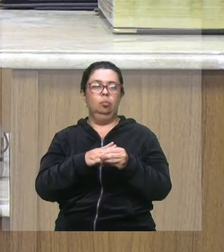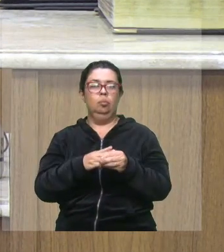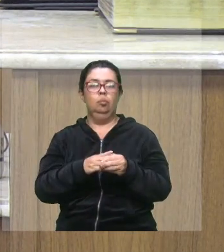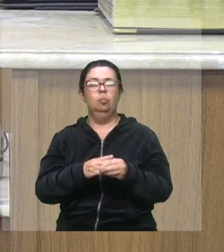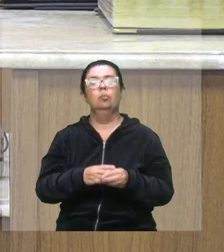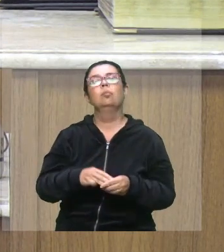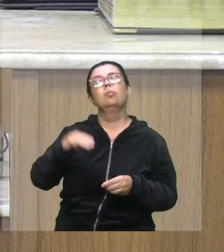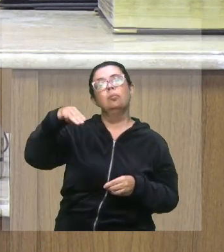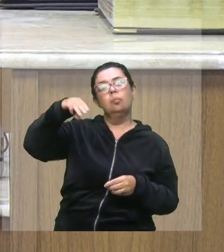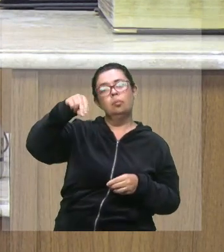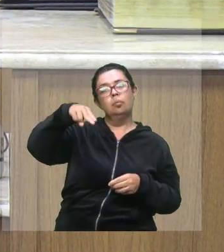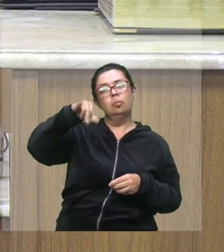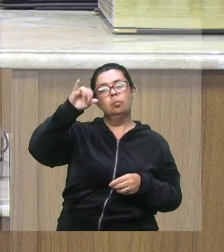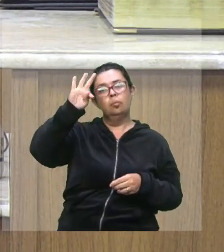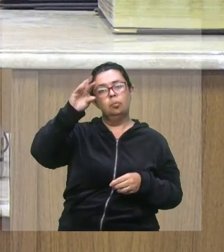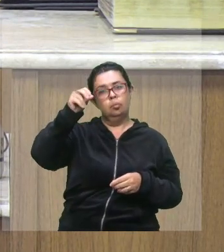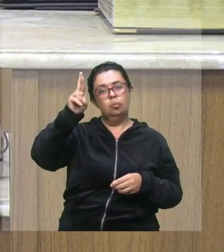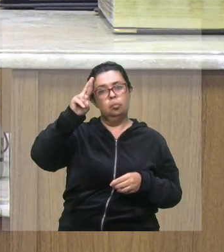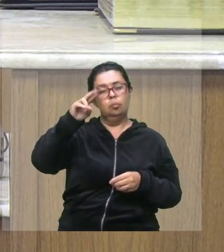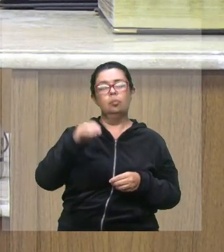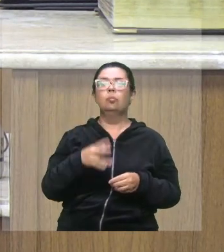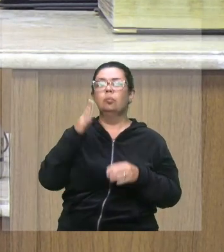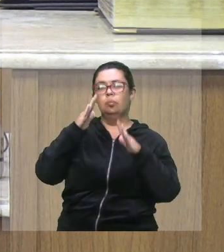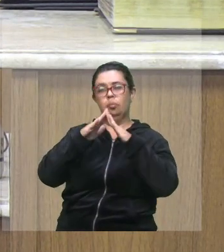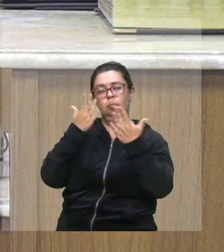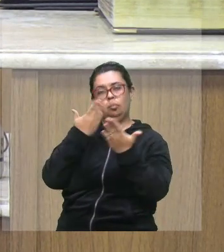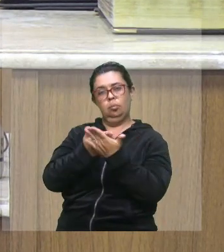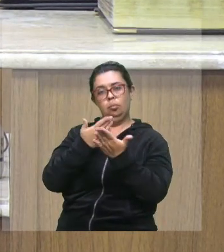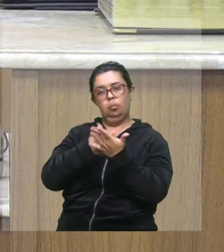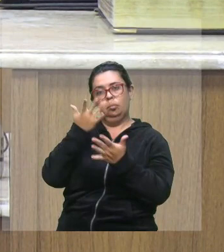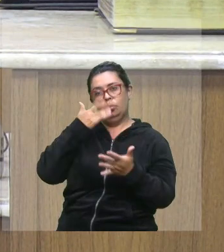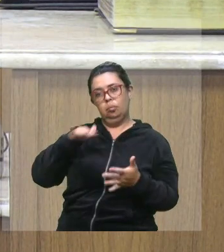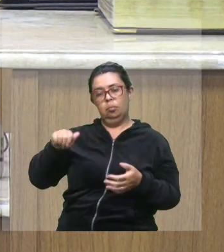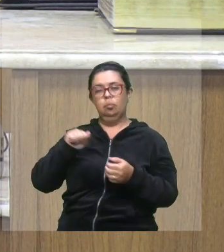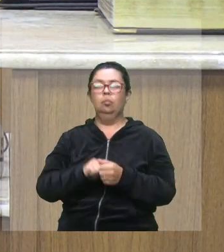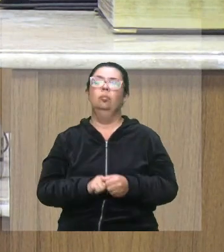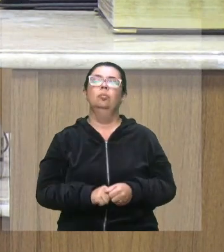e da outras providências. Projeto de Lei número